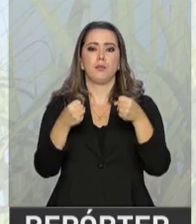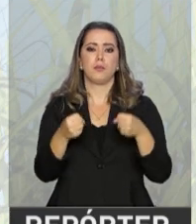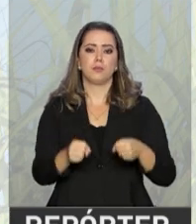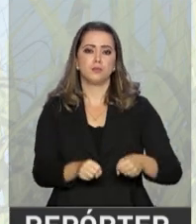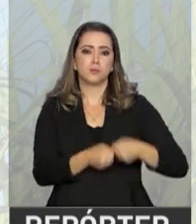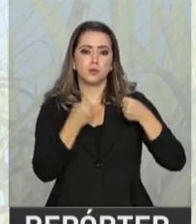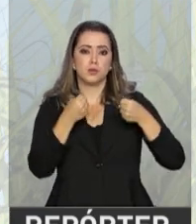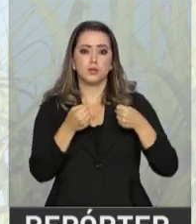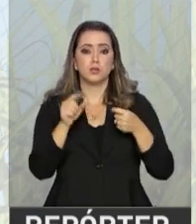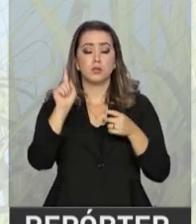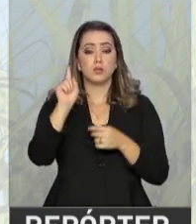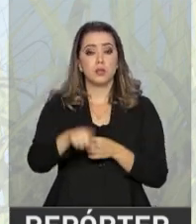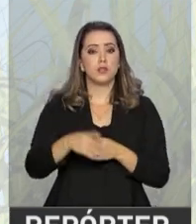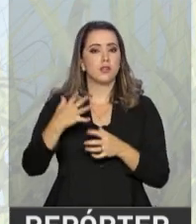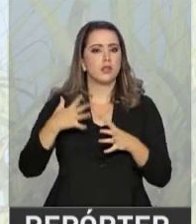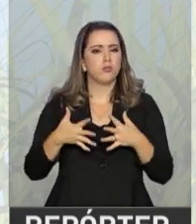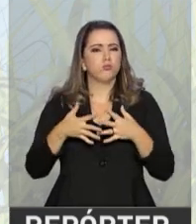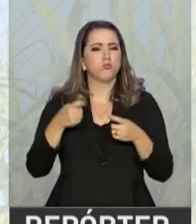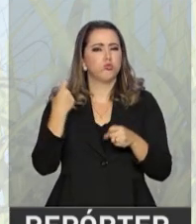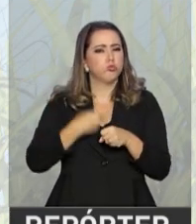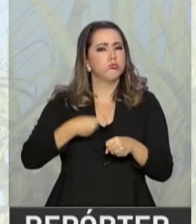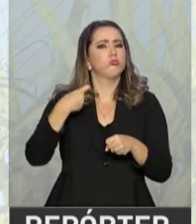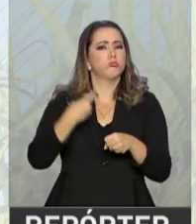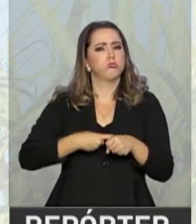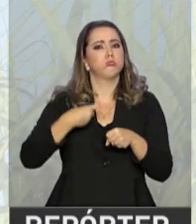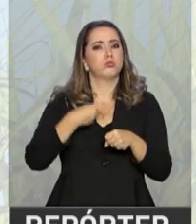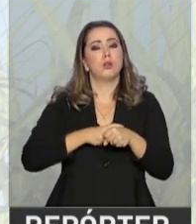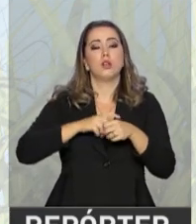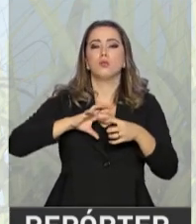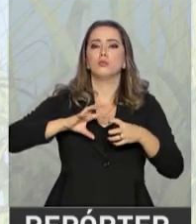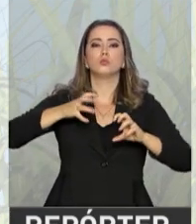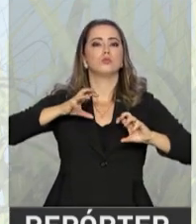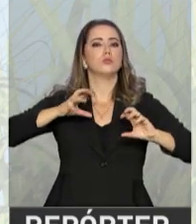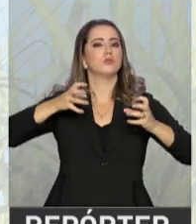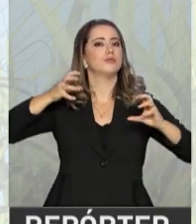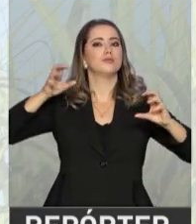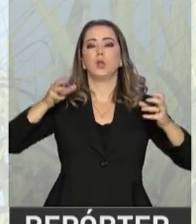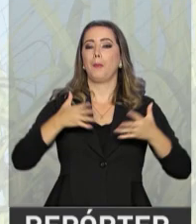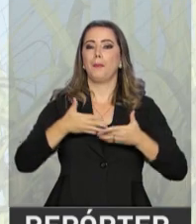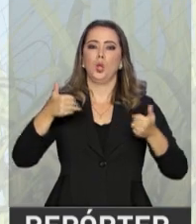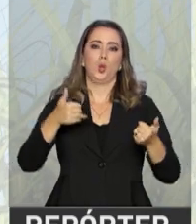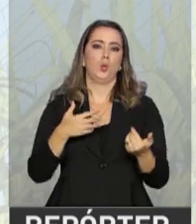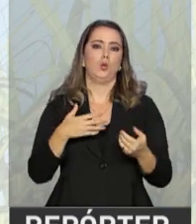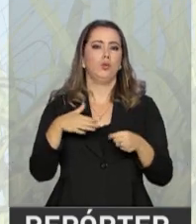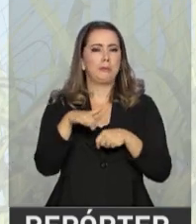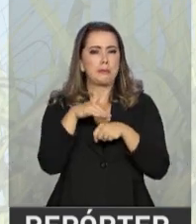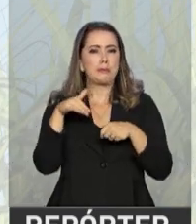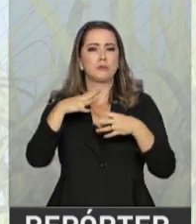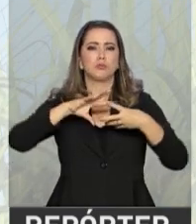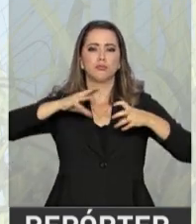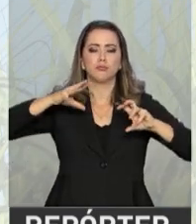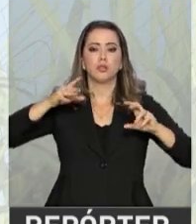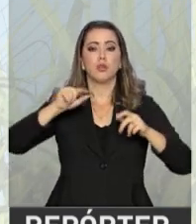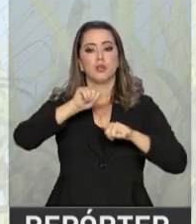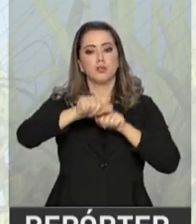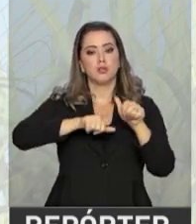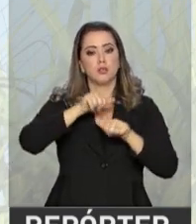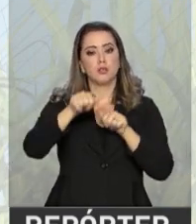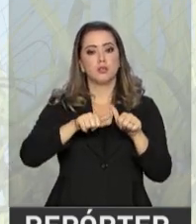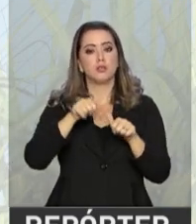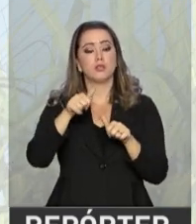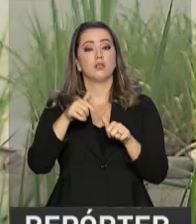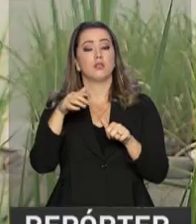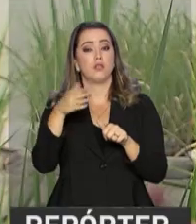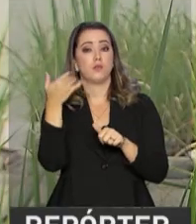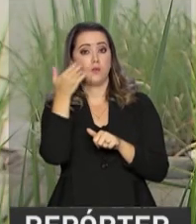células que são muito resistentes e isso facilita a extração do açúcar que vai se transformar em etanol de segunda geração